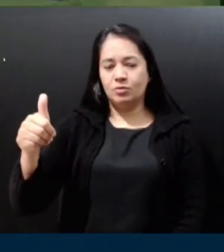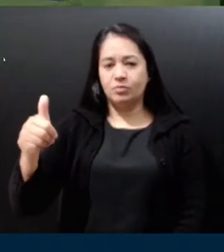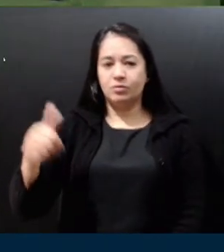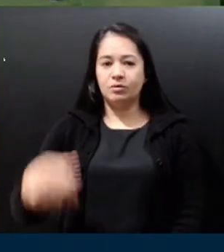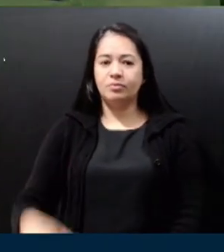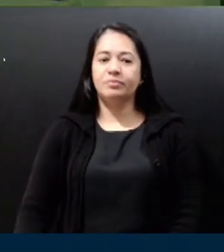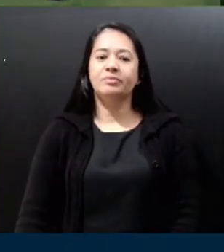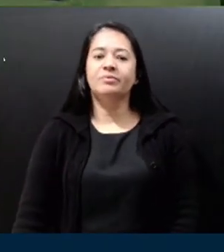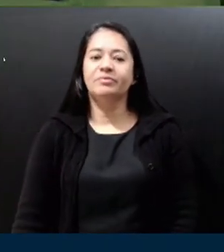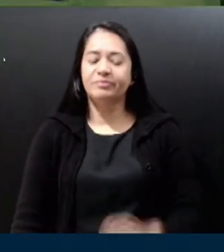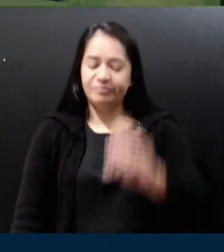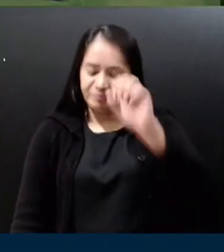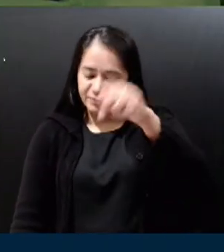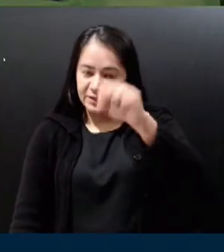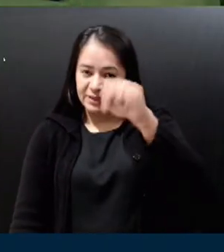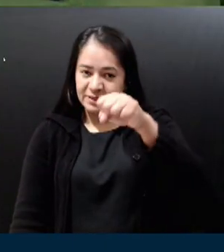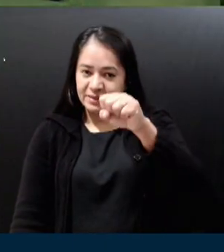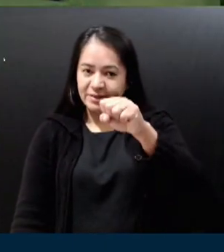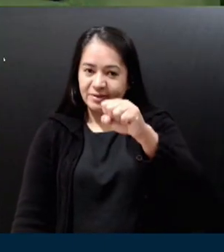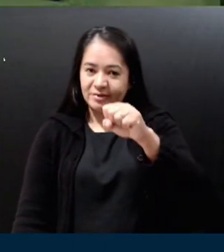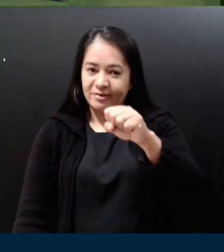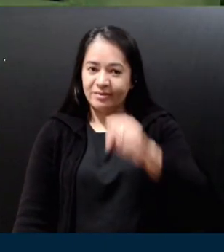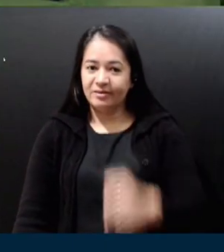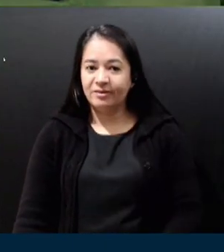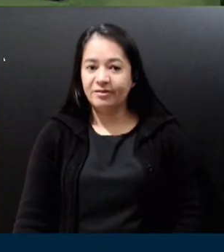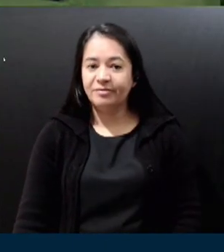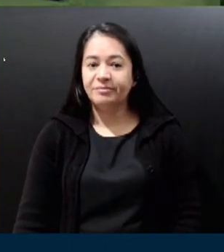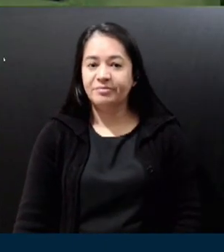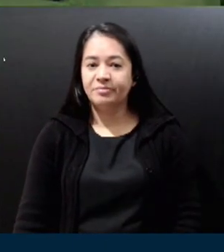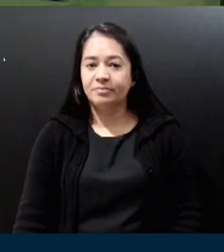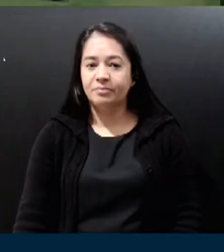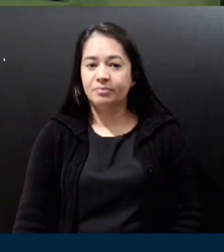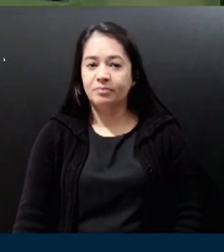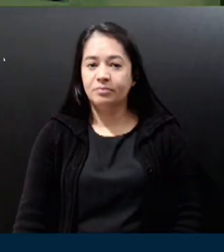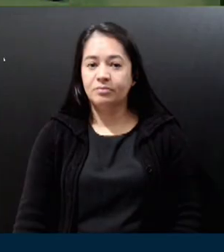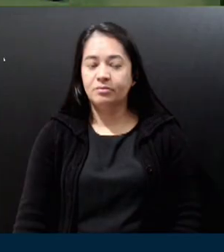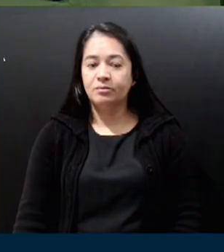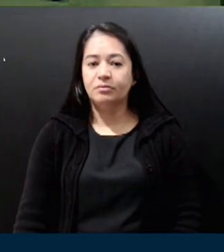Sim, e aí vamos ter uma questão.